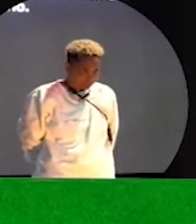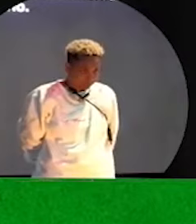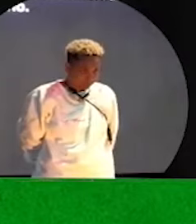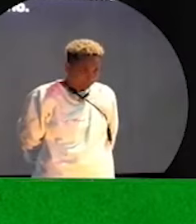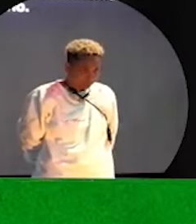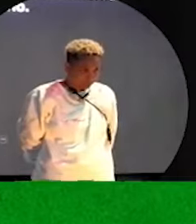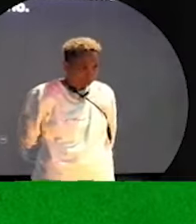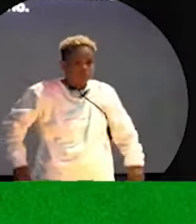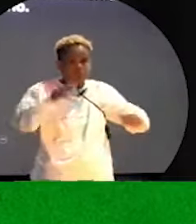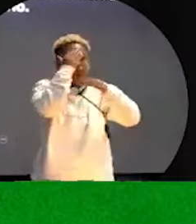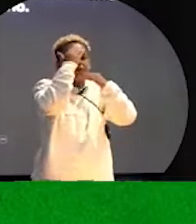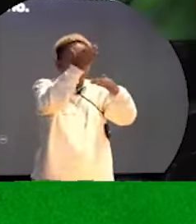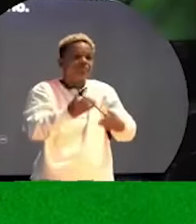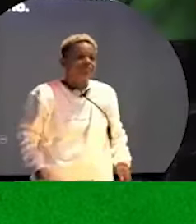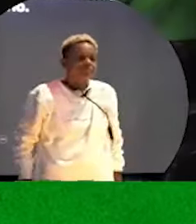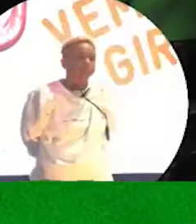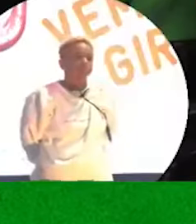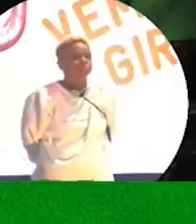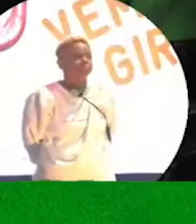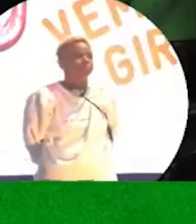Thank you.